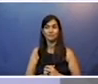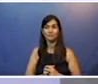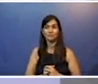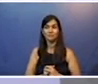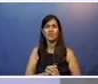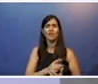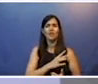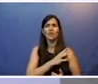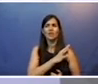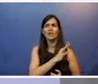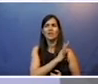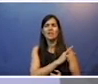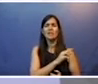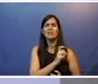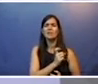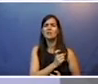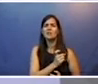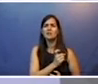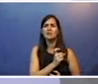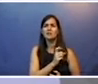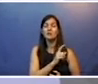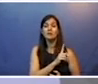Aí passa o traço de fração.